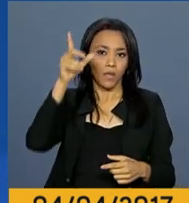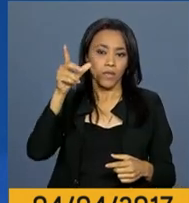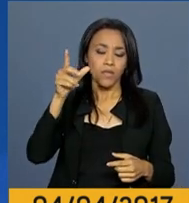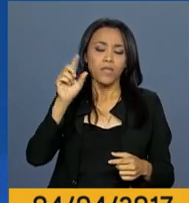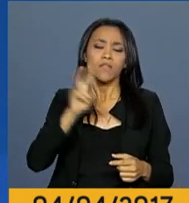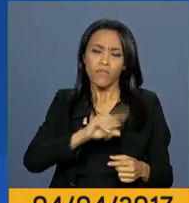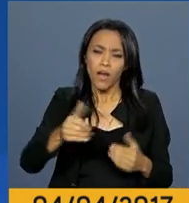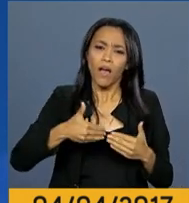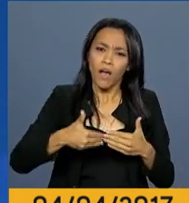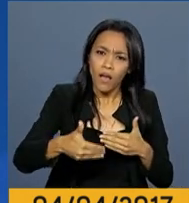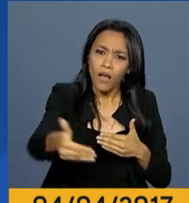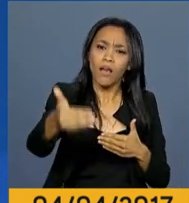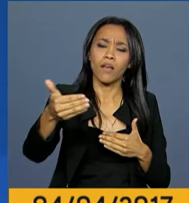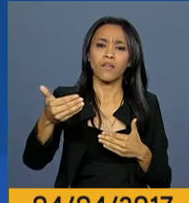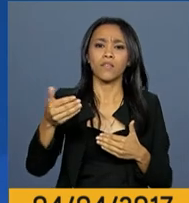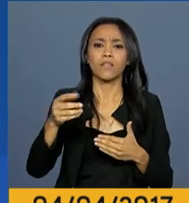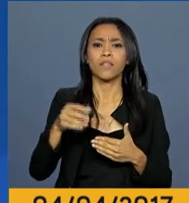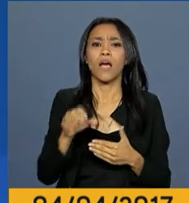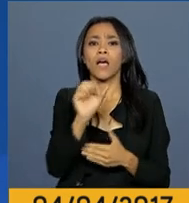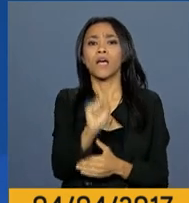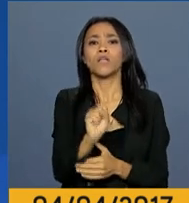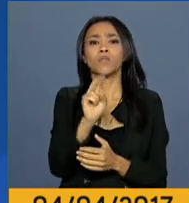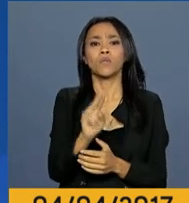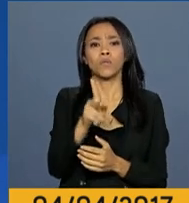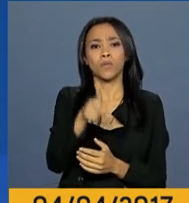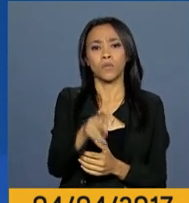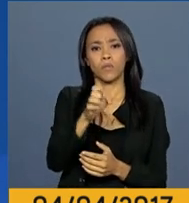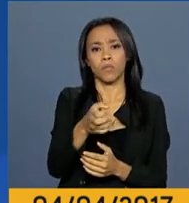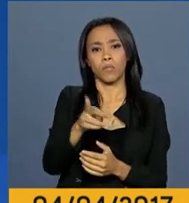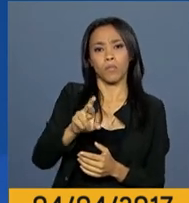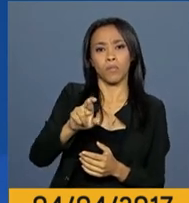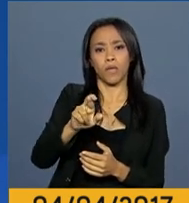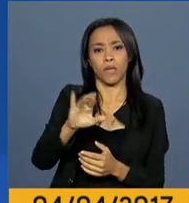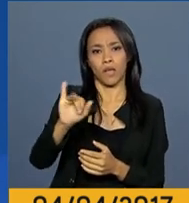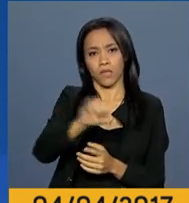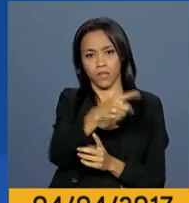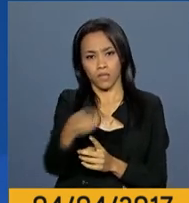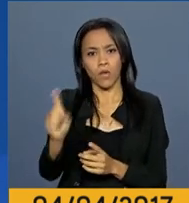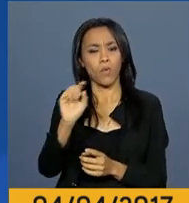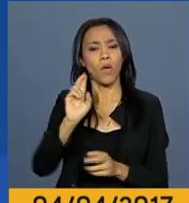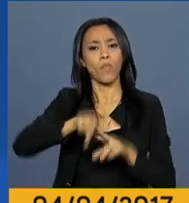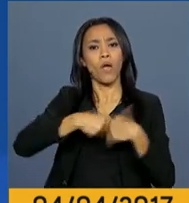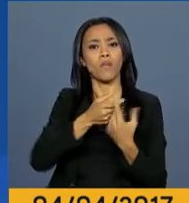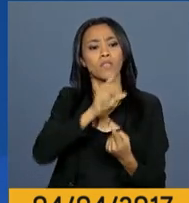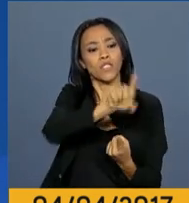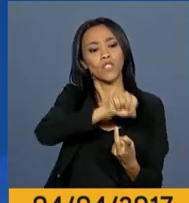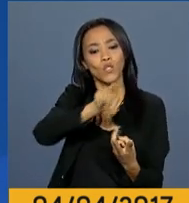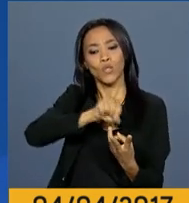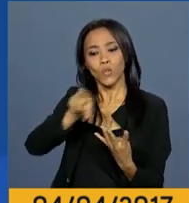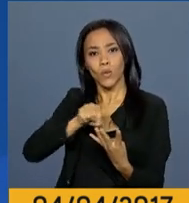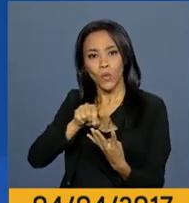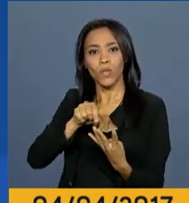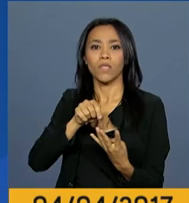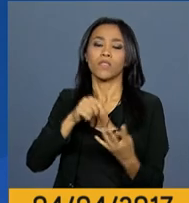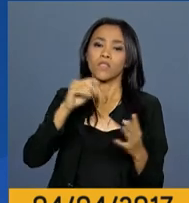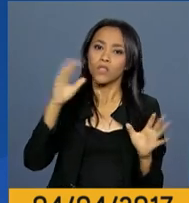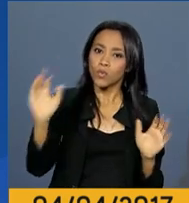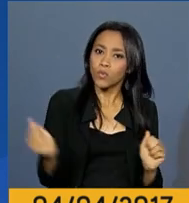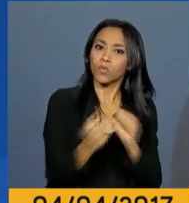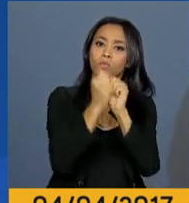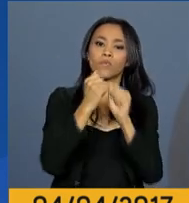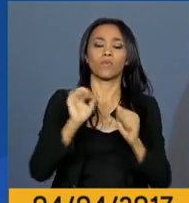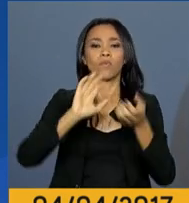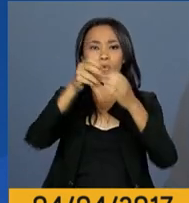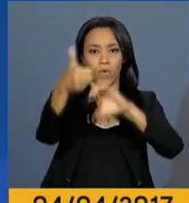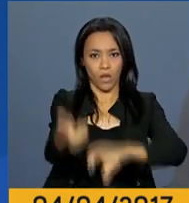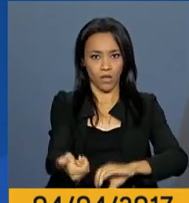virá com as escolhas que juntos estamos propondo ao Congresso Nacional. E os senhores e as senhoras vão